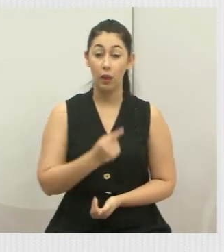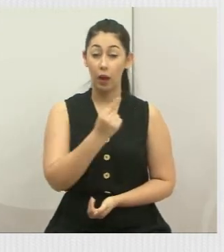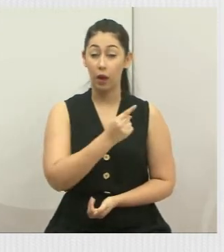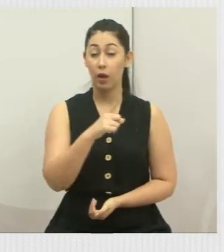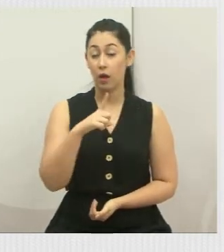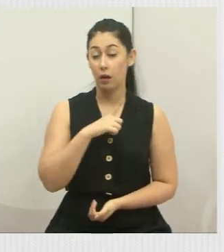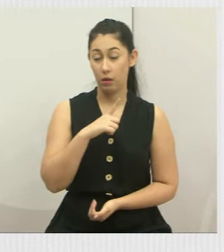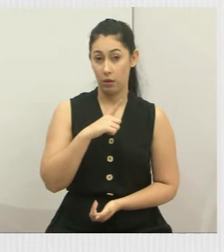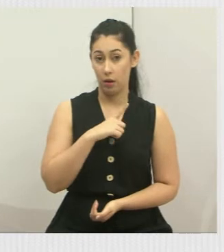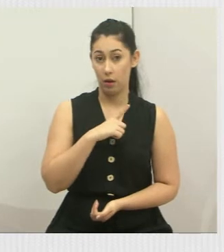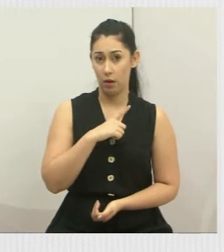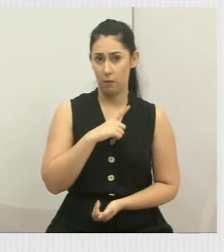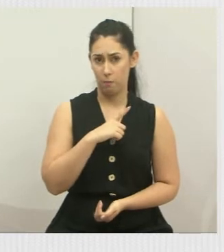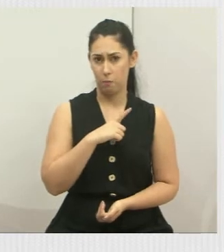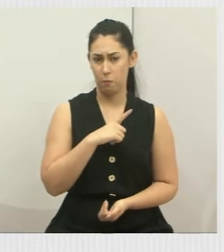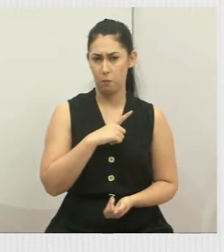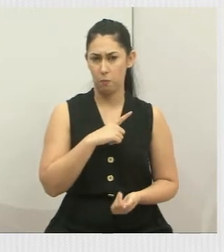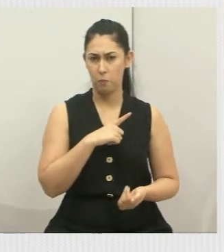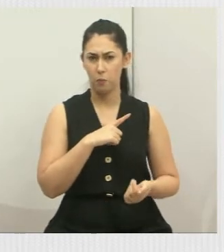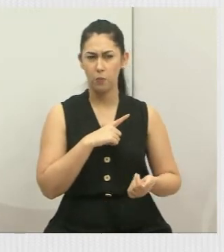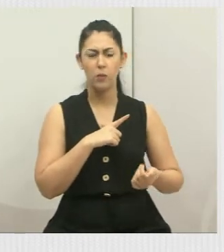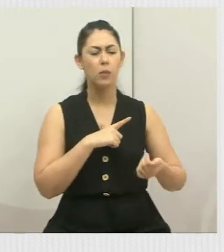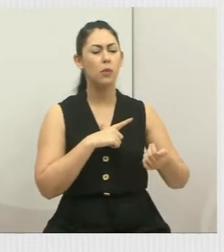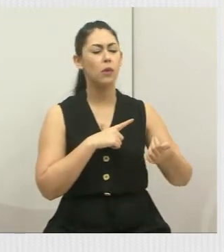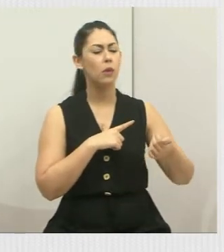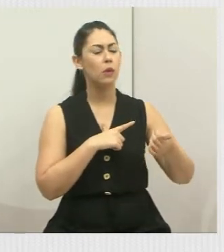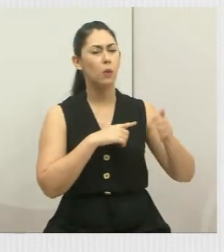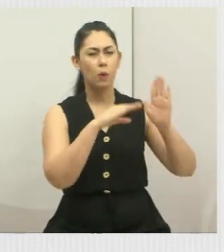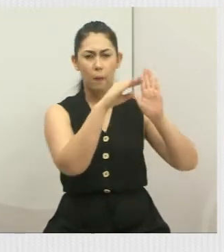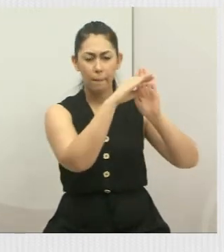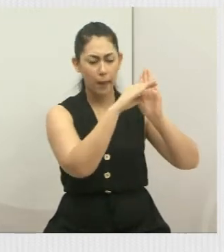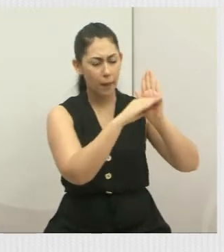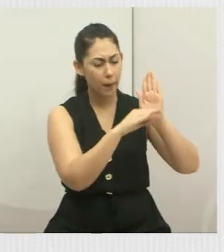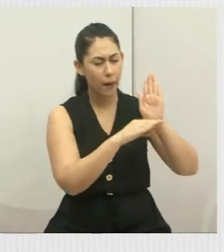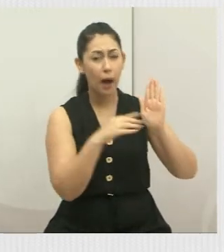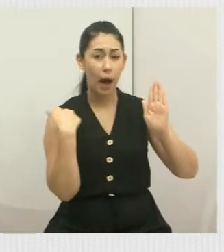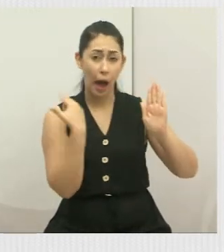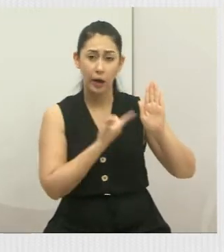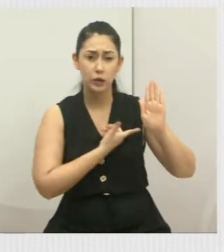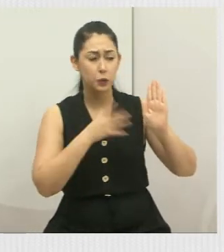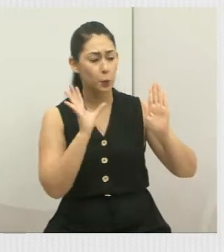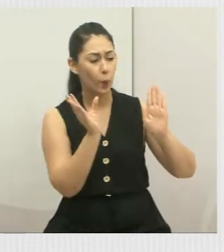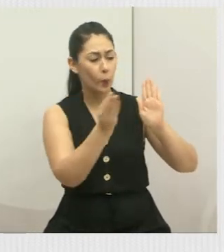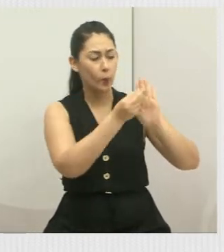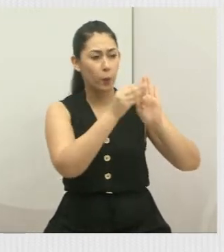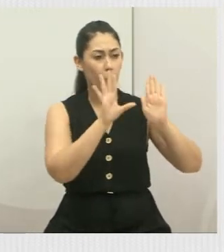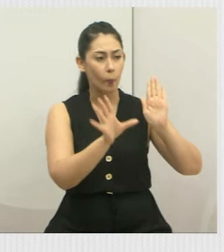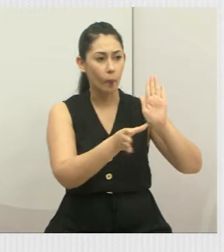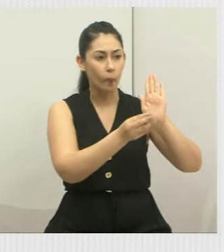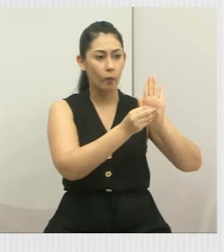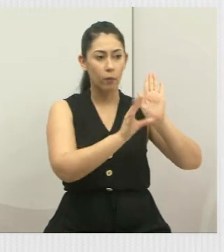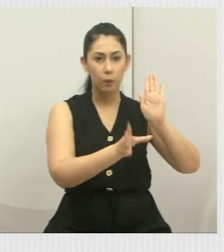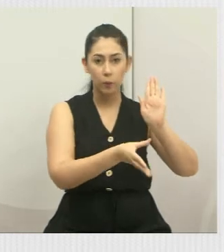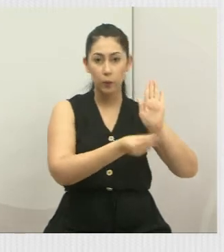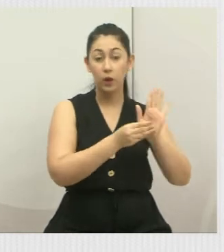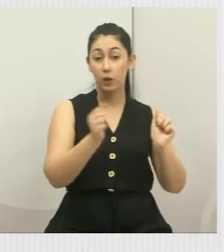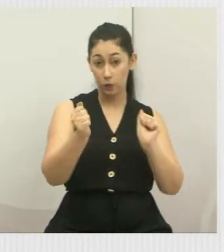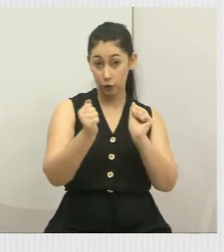ter um formulário que nós vamos preencher quase que juntos daqui a pouco, ok?